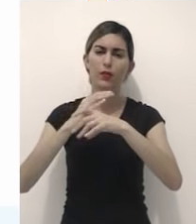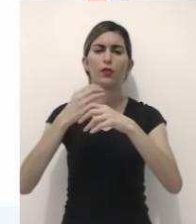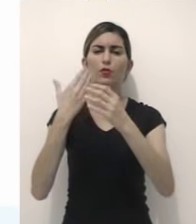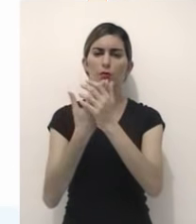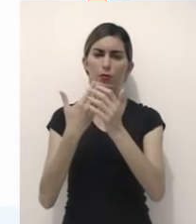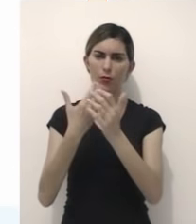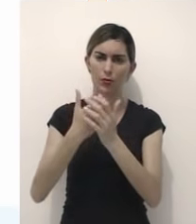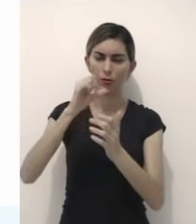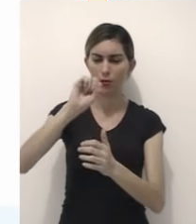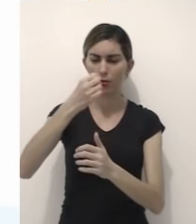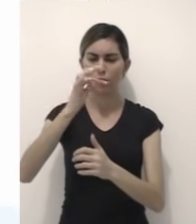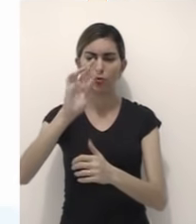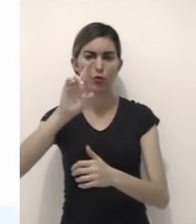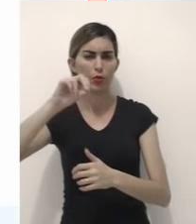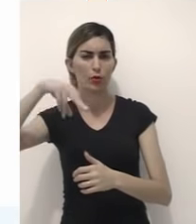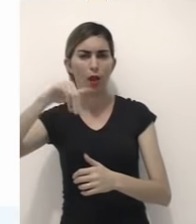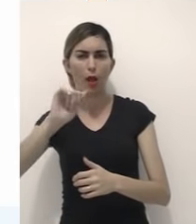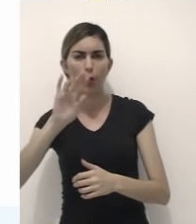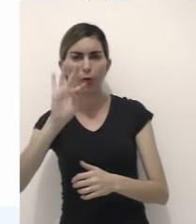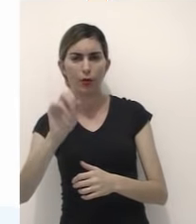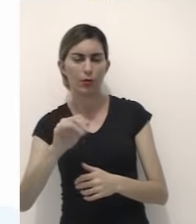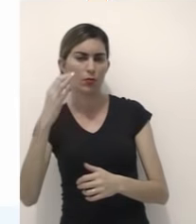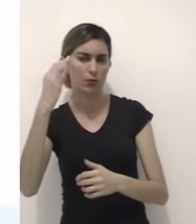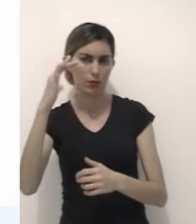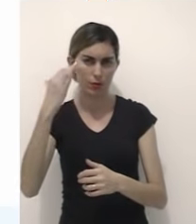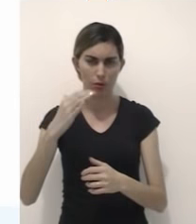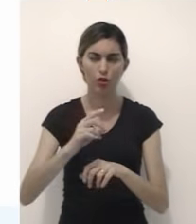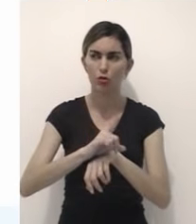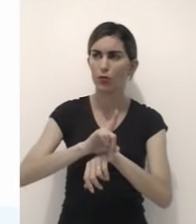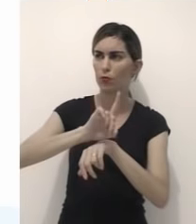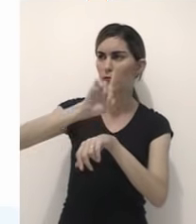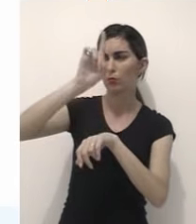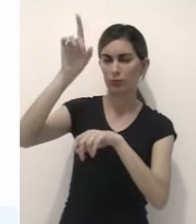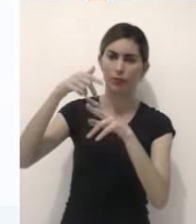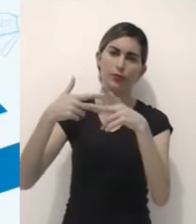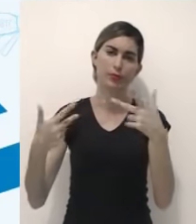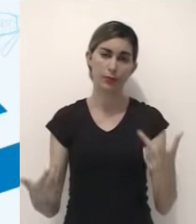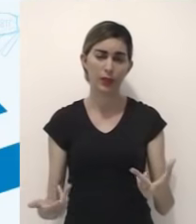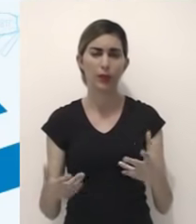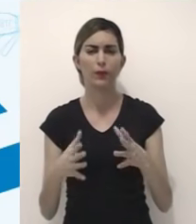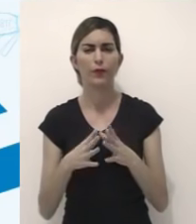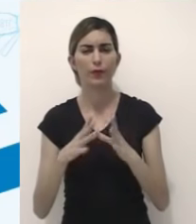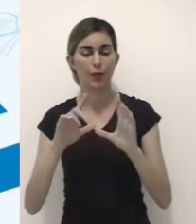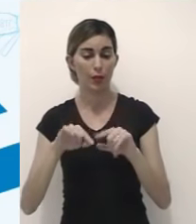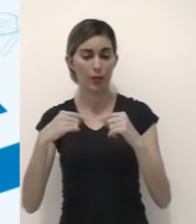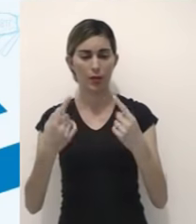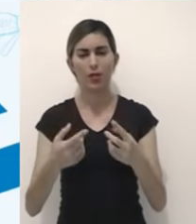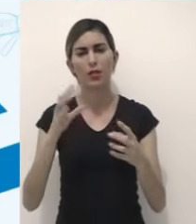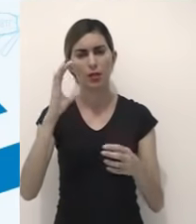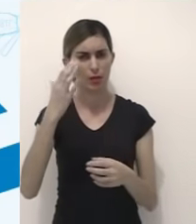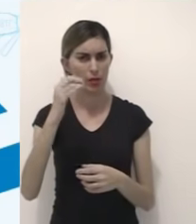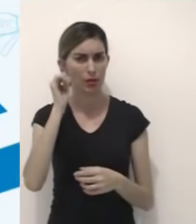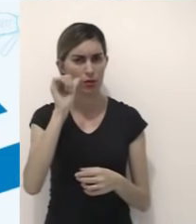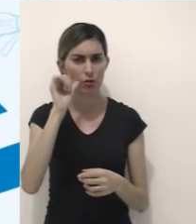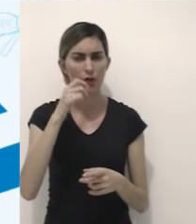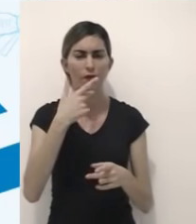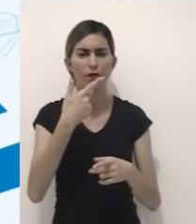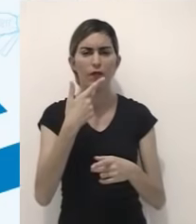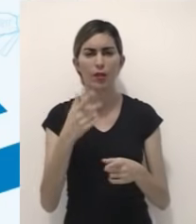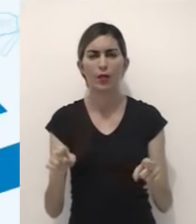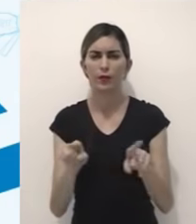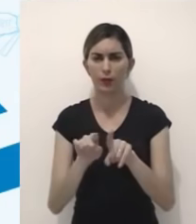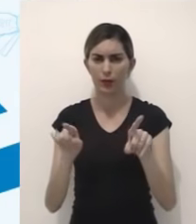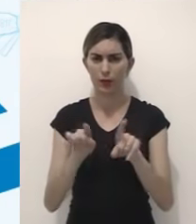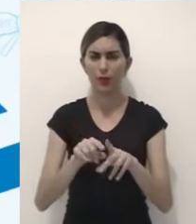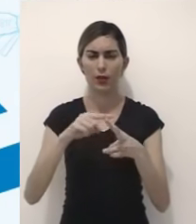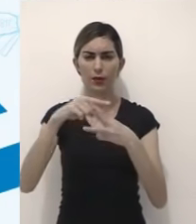carreira de astronauta, de cientista ou de astrônoma. Então, gente, além daquelas cientistas, vamos